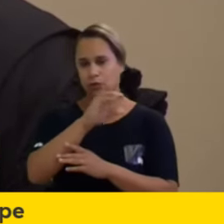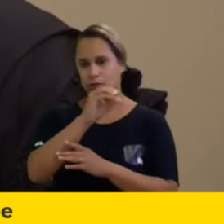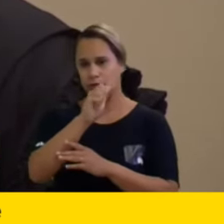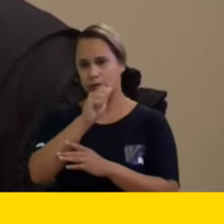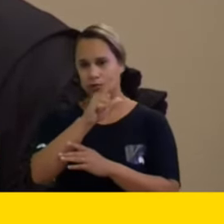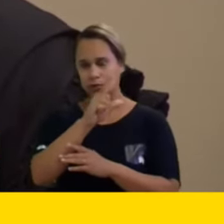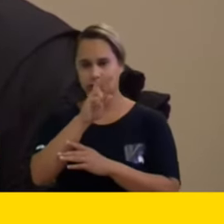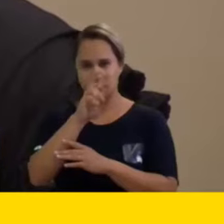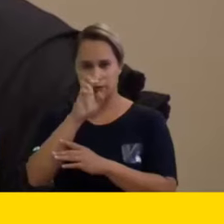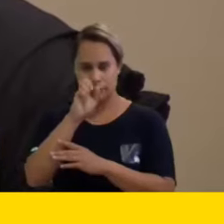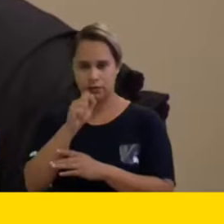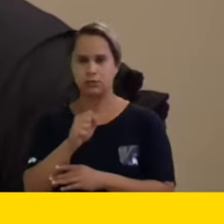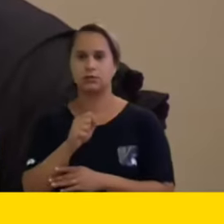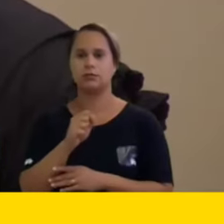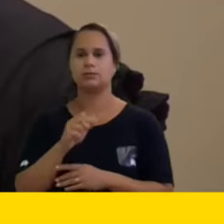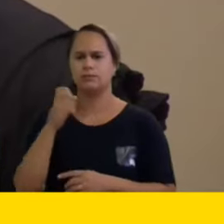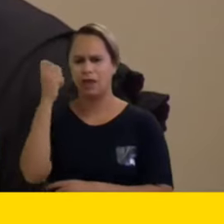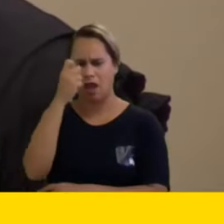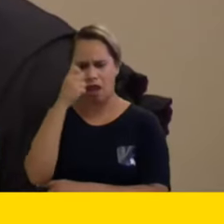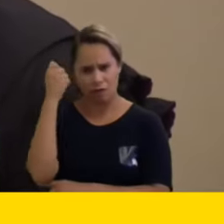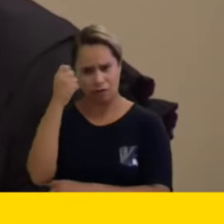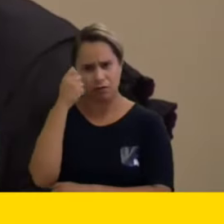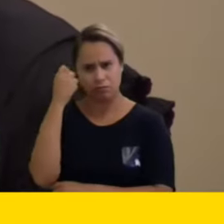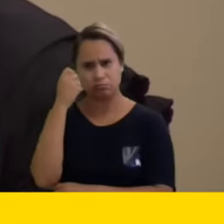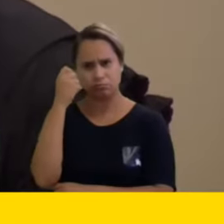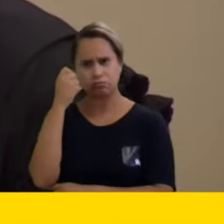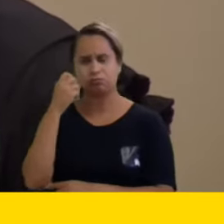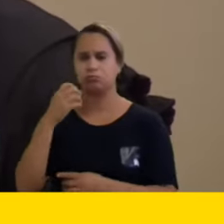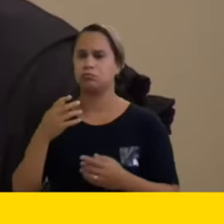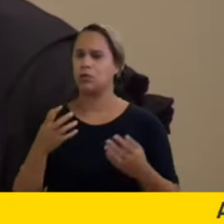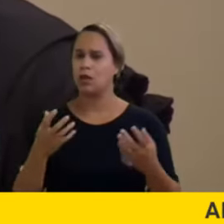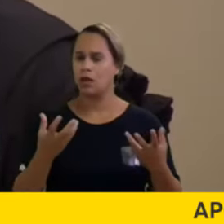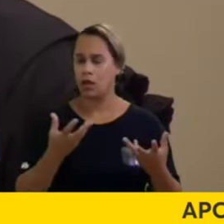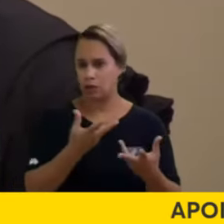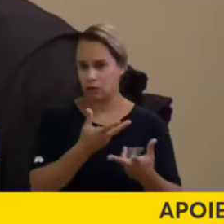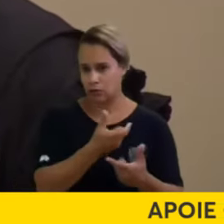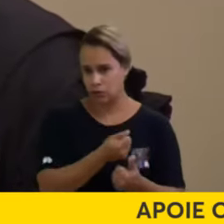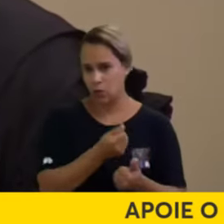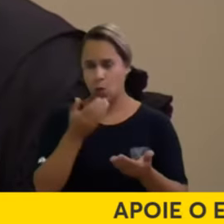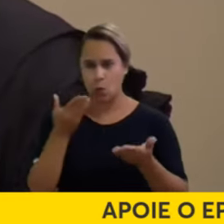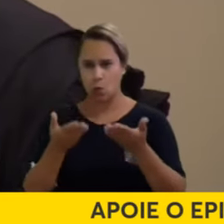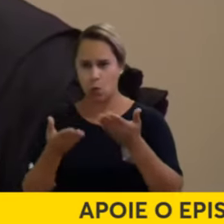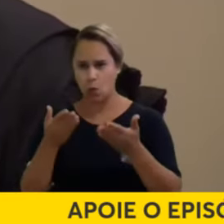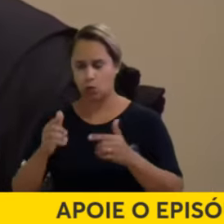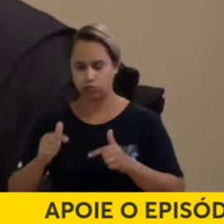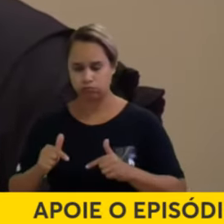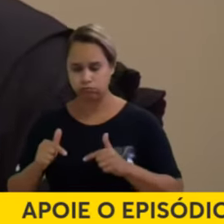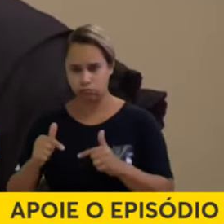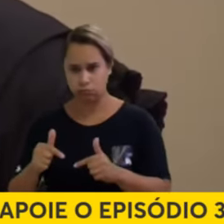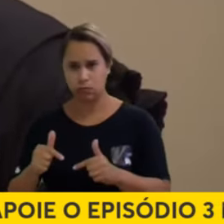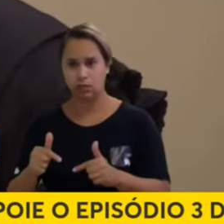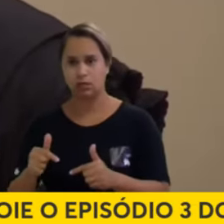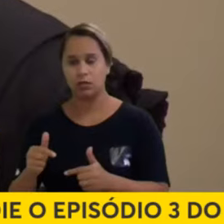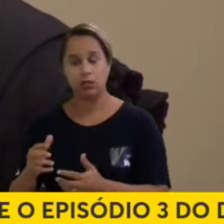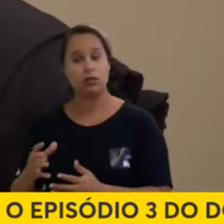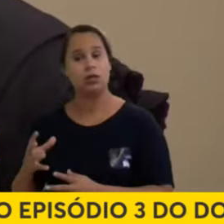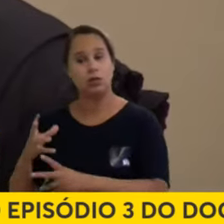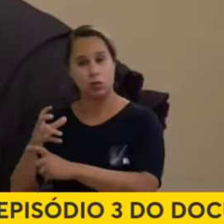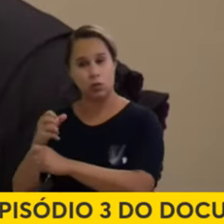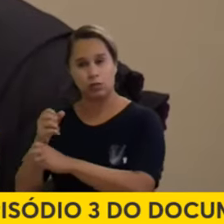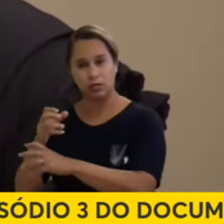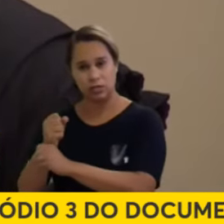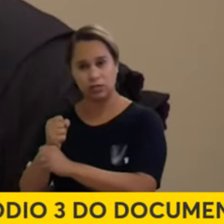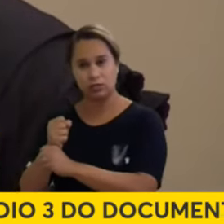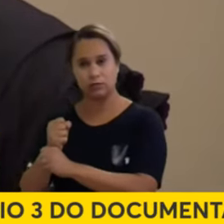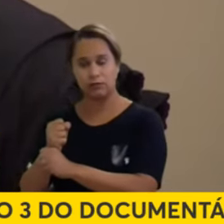práticas abusivas que se desdobra o aspecto qualitativo alto grau de reprovabilidade de Conduta e outro quantitativo significativa repercussão